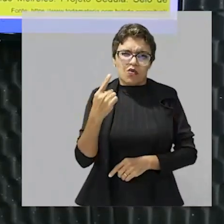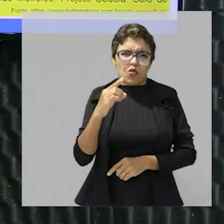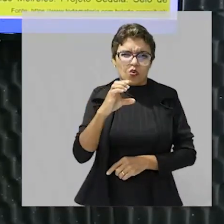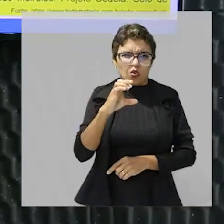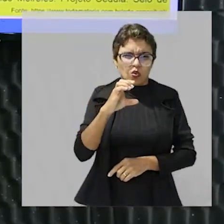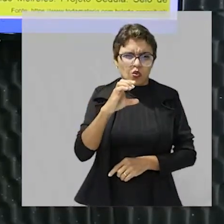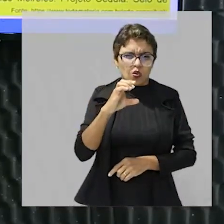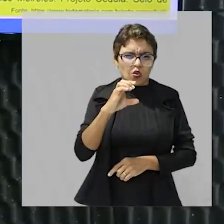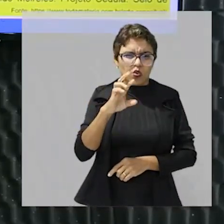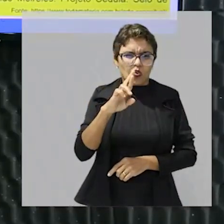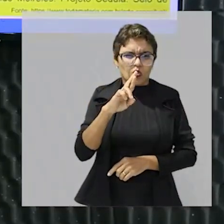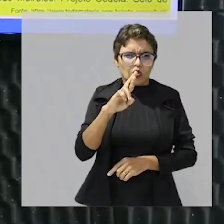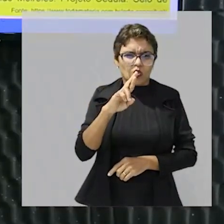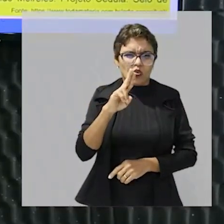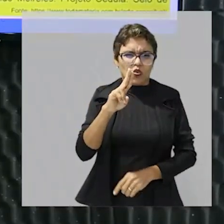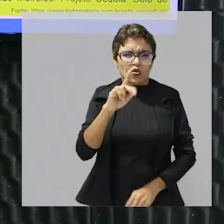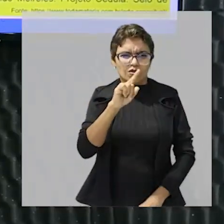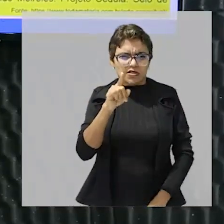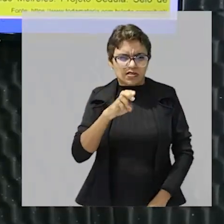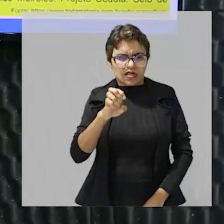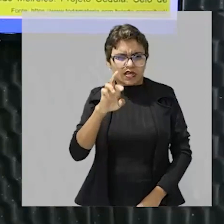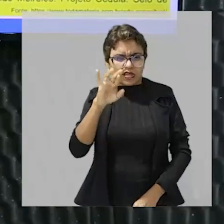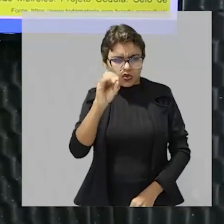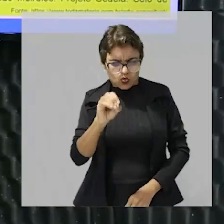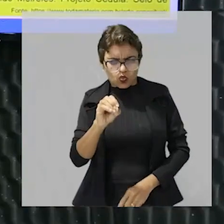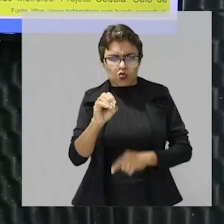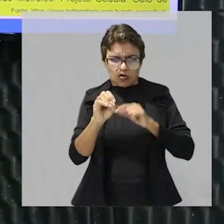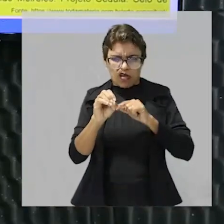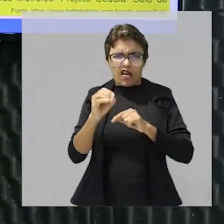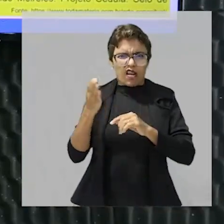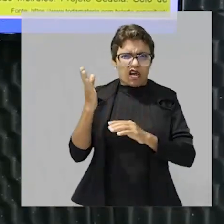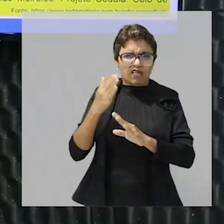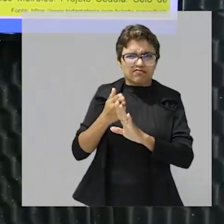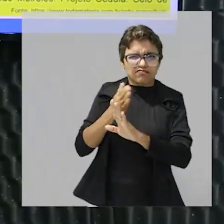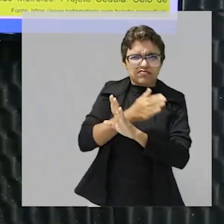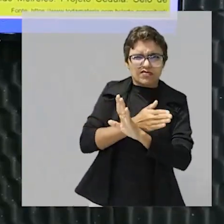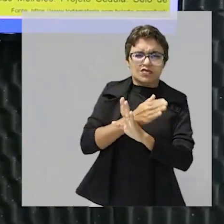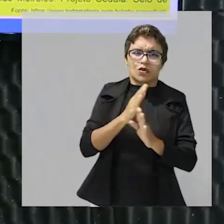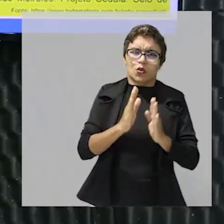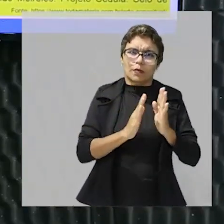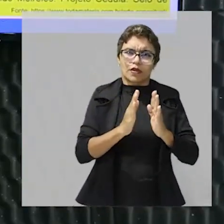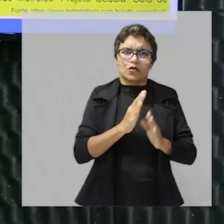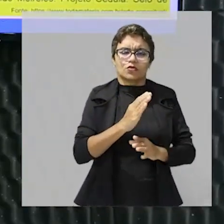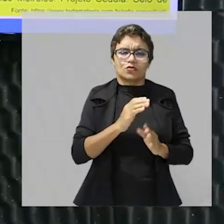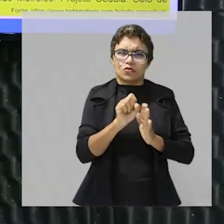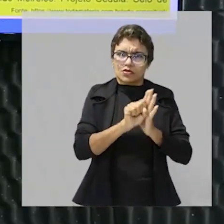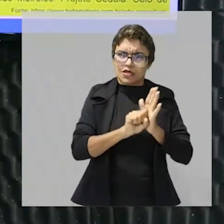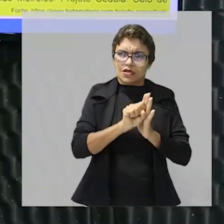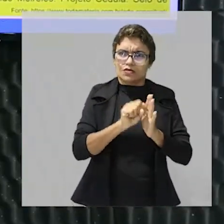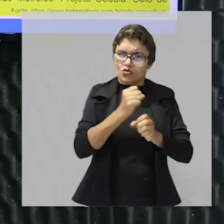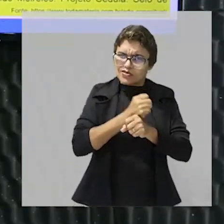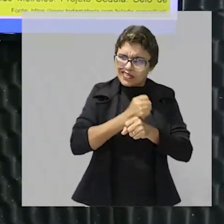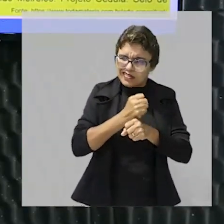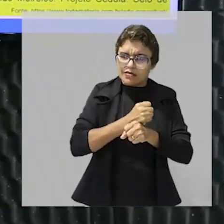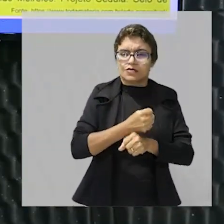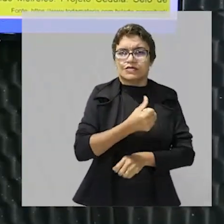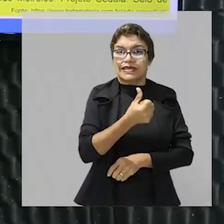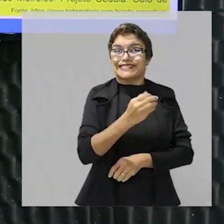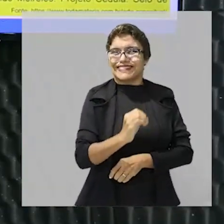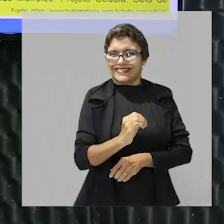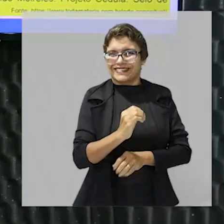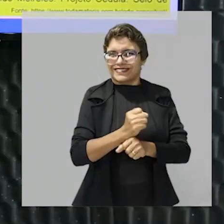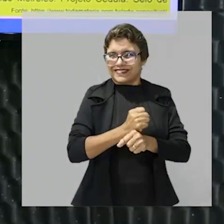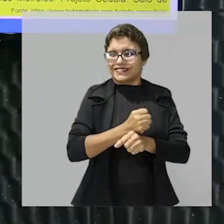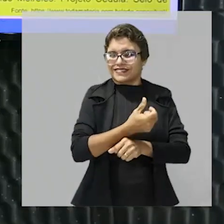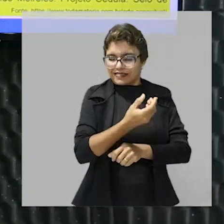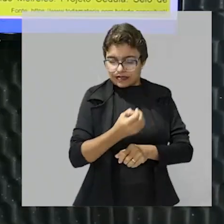valor de moeda dos anos 70. Aí questiono por que ele mudou. Vocês estão entendendo os caminhos? Na hora que eu disse, isso é só